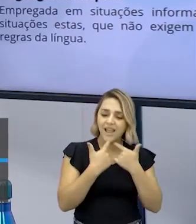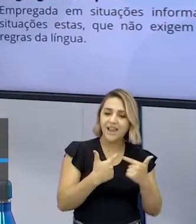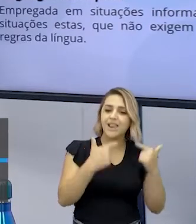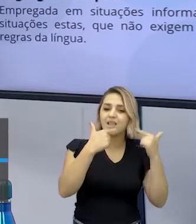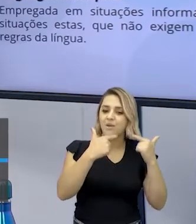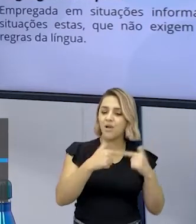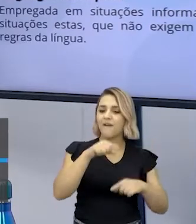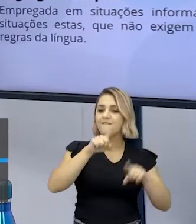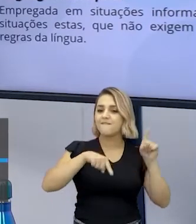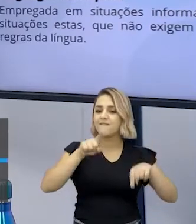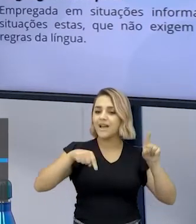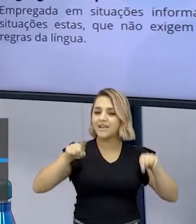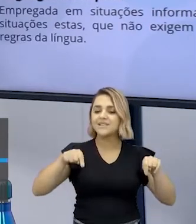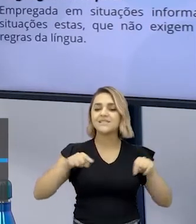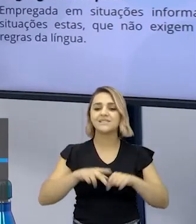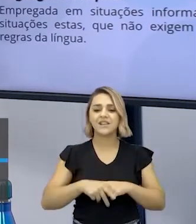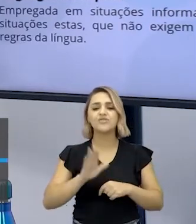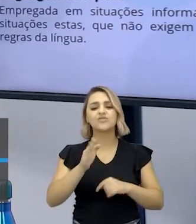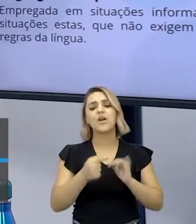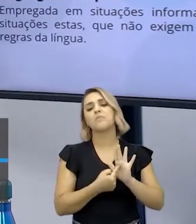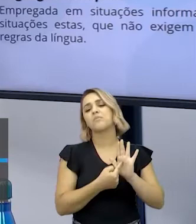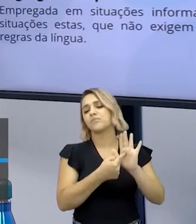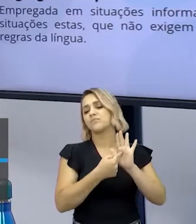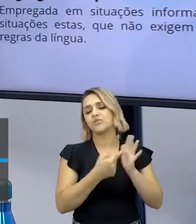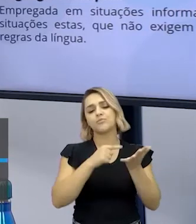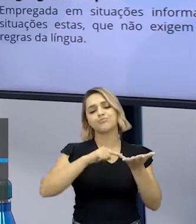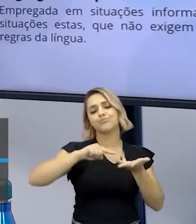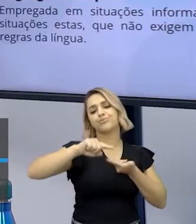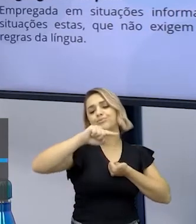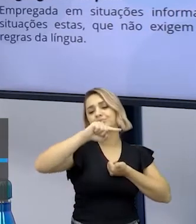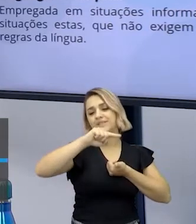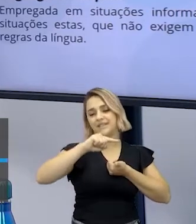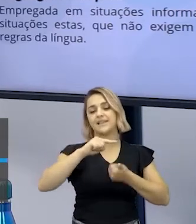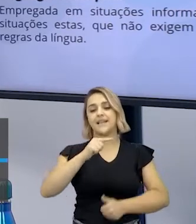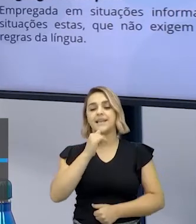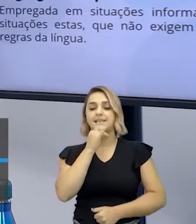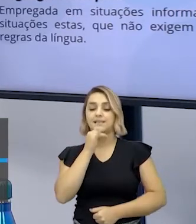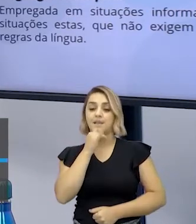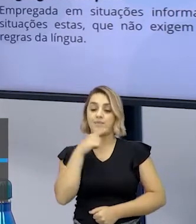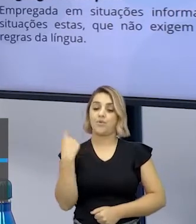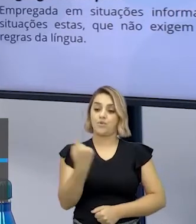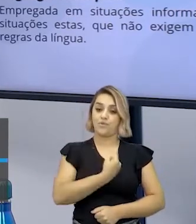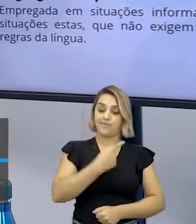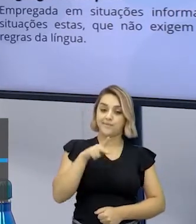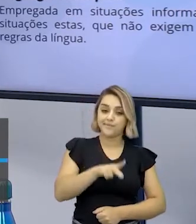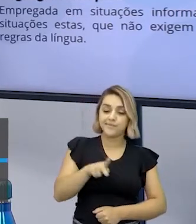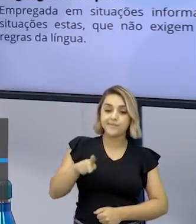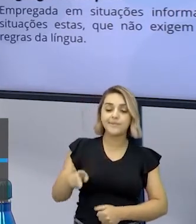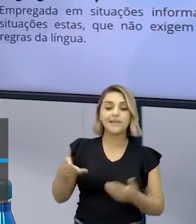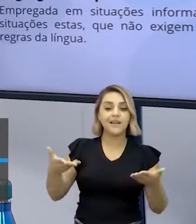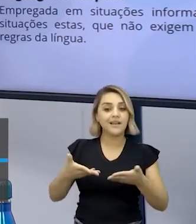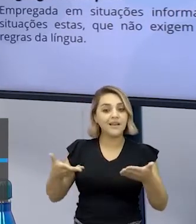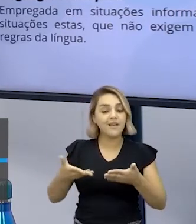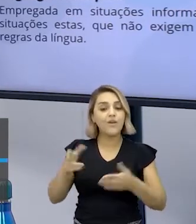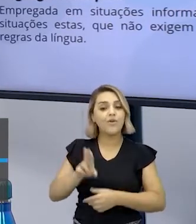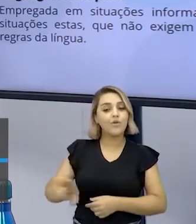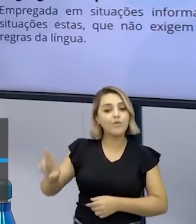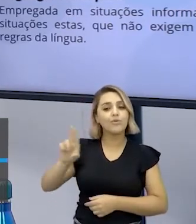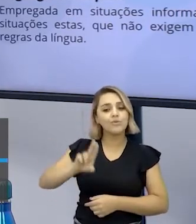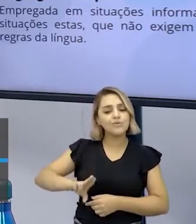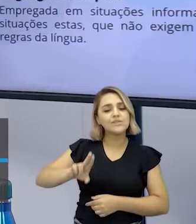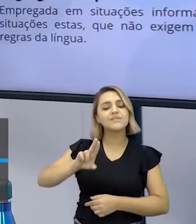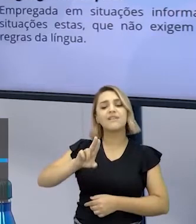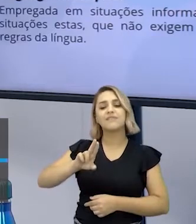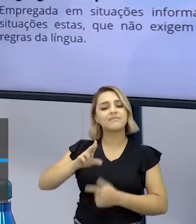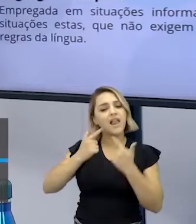gente já deu vários exemplos para vocês, né? Então, assim, nós como professores aqui nesse momento utilizamos uma variedade. Lá na